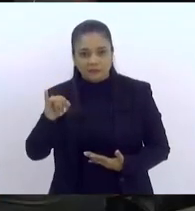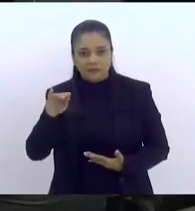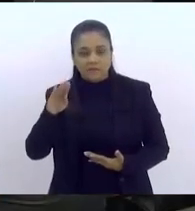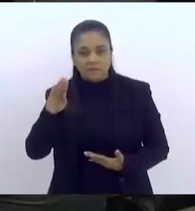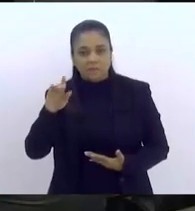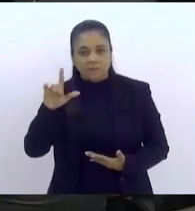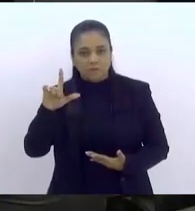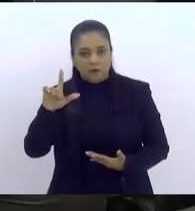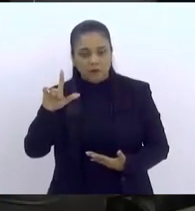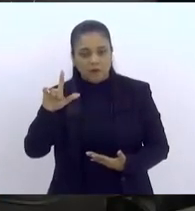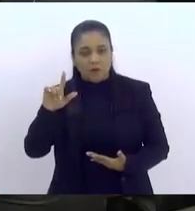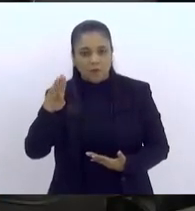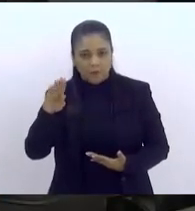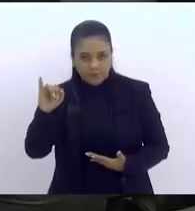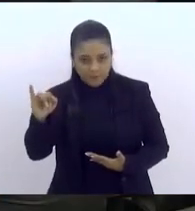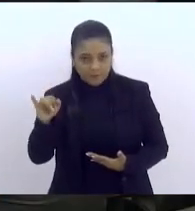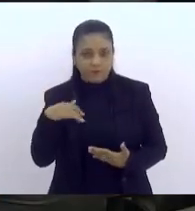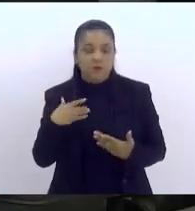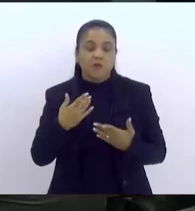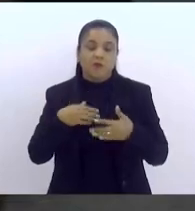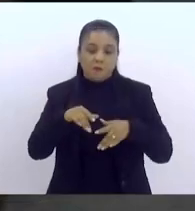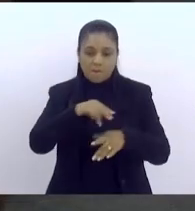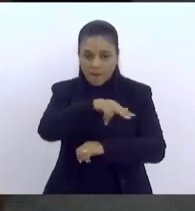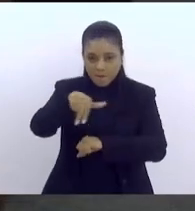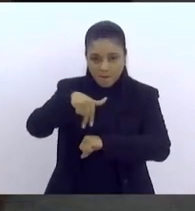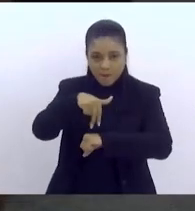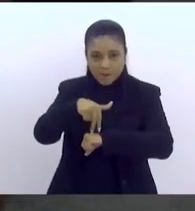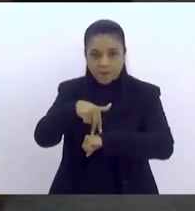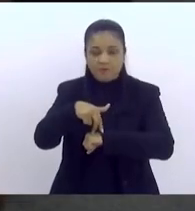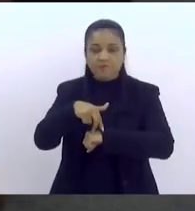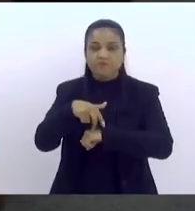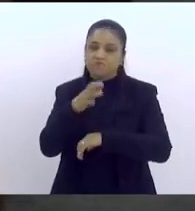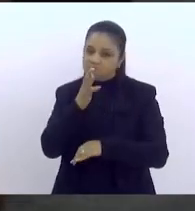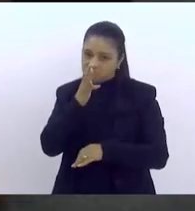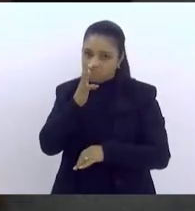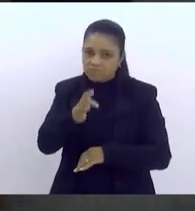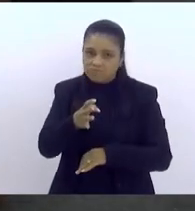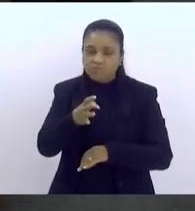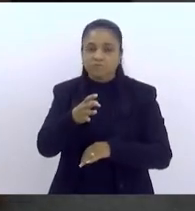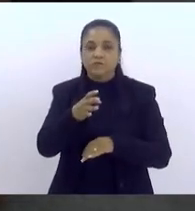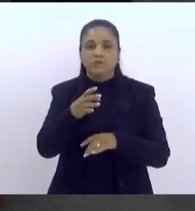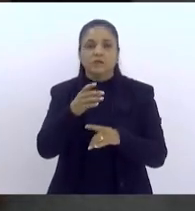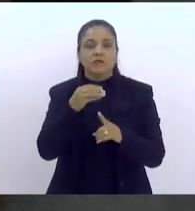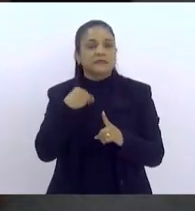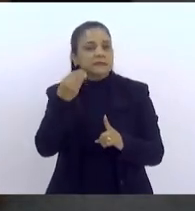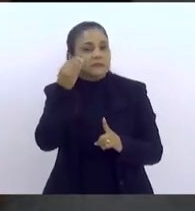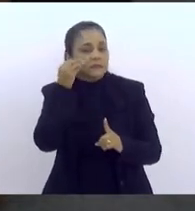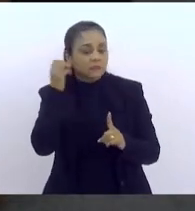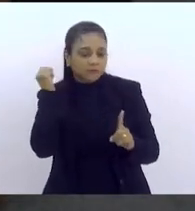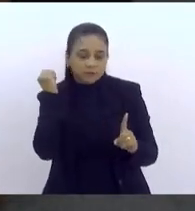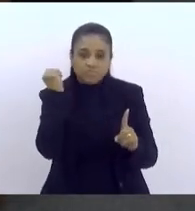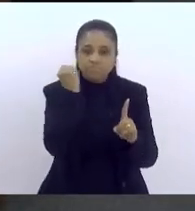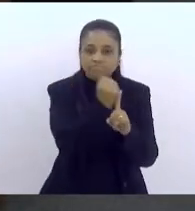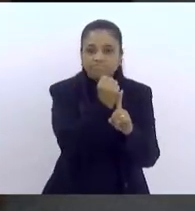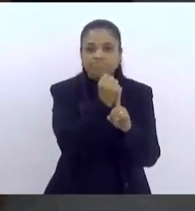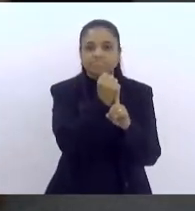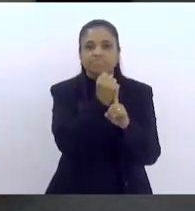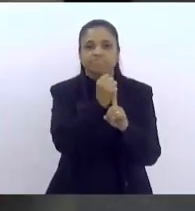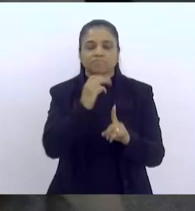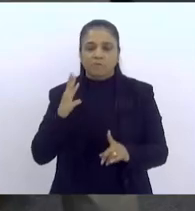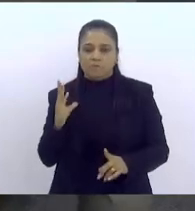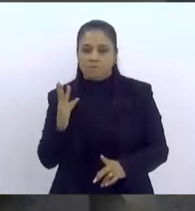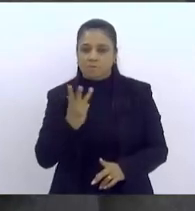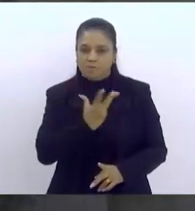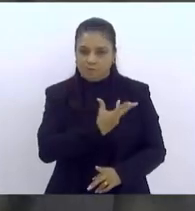da tribuna para denunciar mais uma tentativa de assassinato de uma mulher transexual, dessa vez